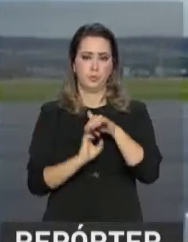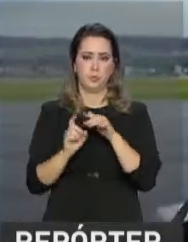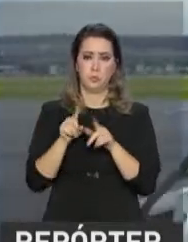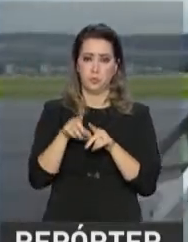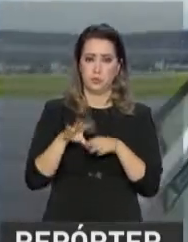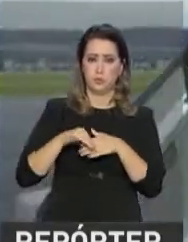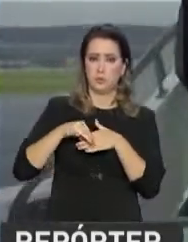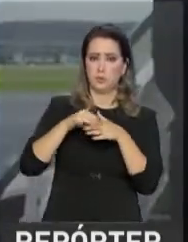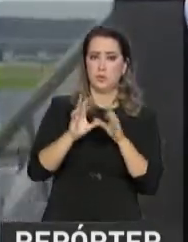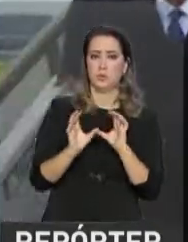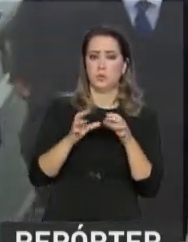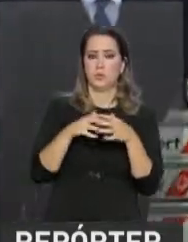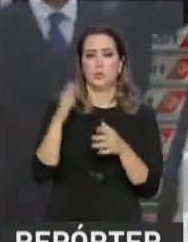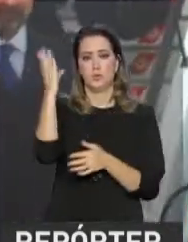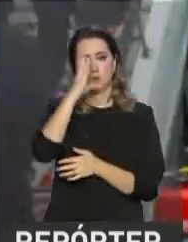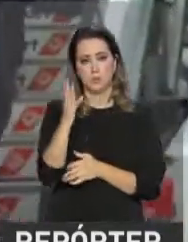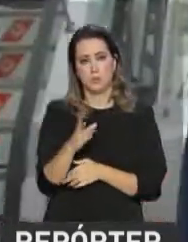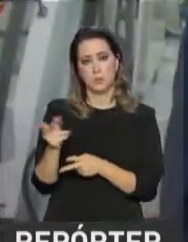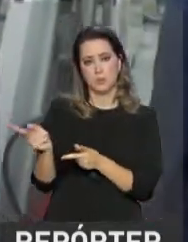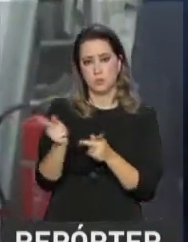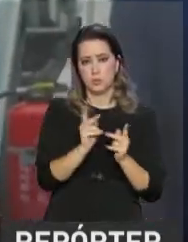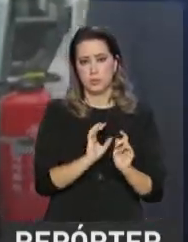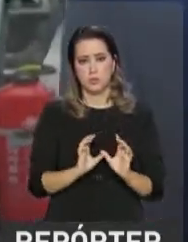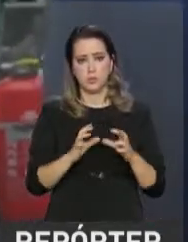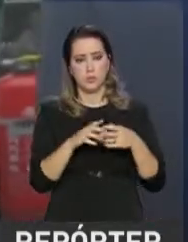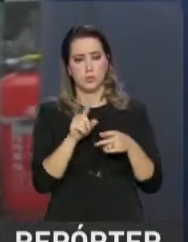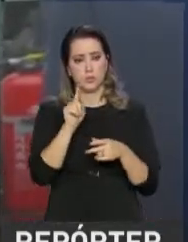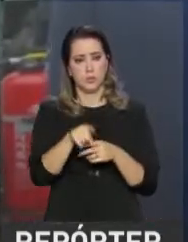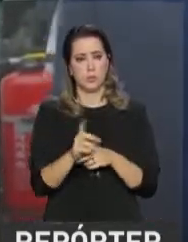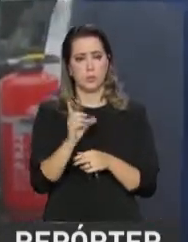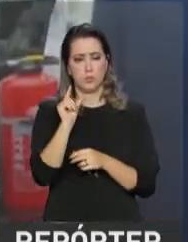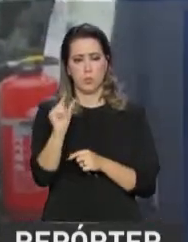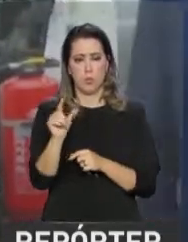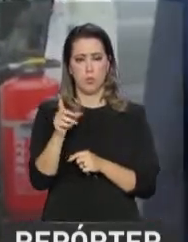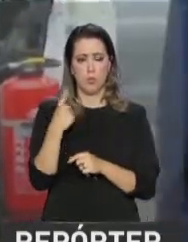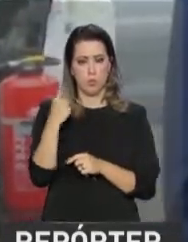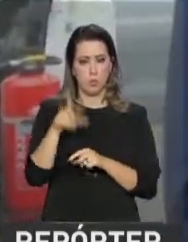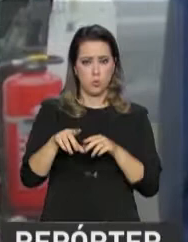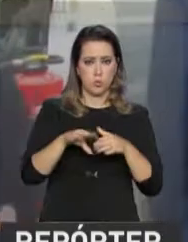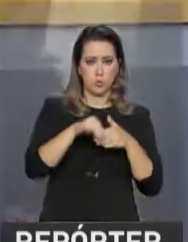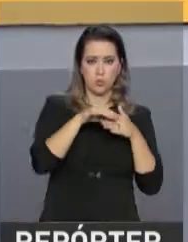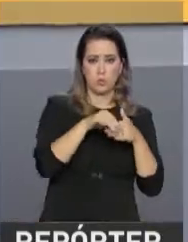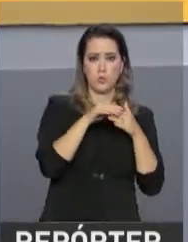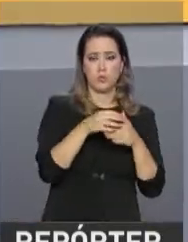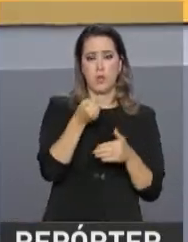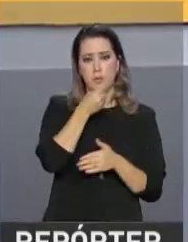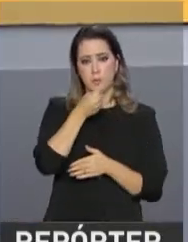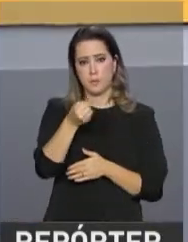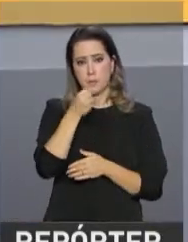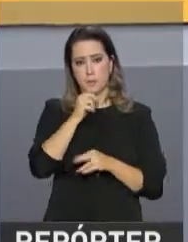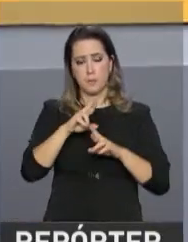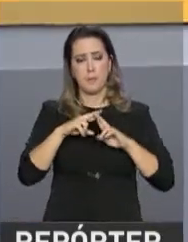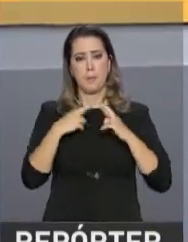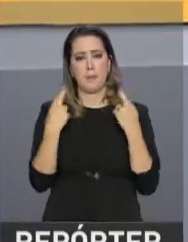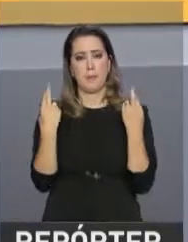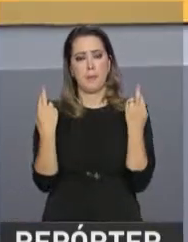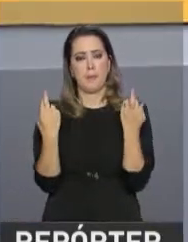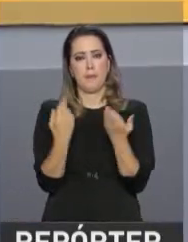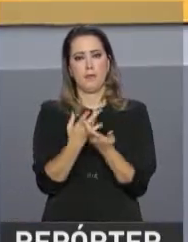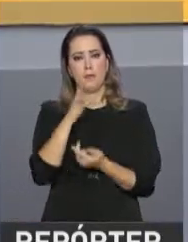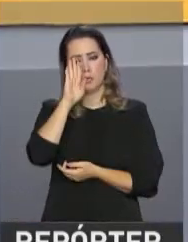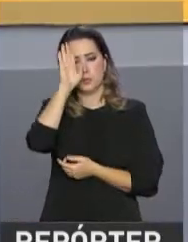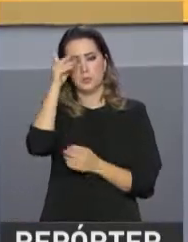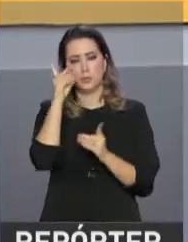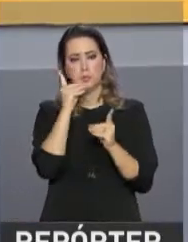a delegação brasileira e à convite da organização será um dos poucos chefes de estado a fazer um discurso no auditório principal